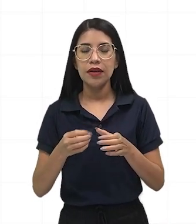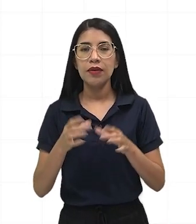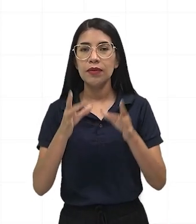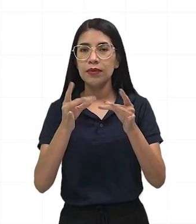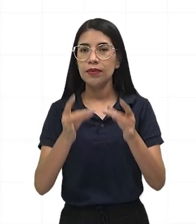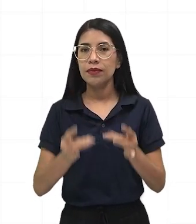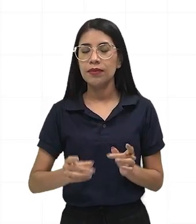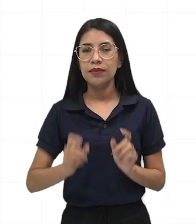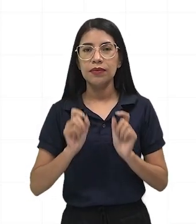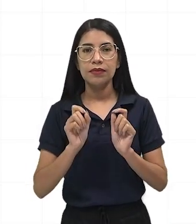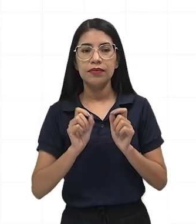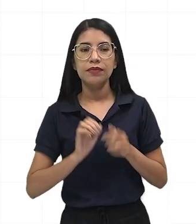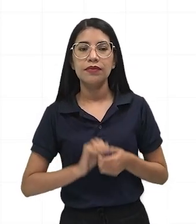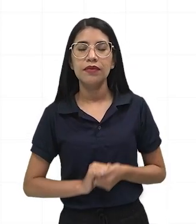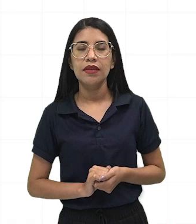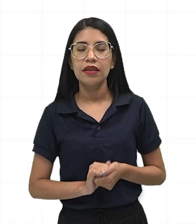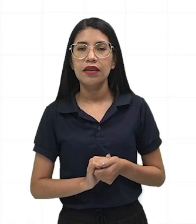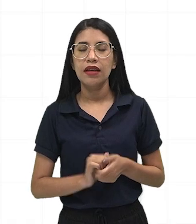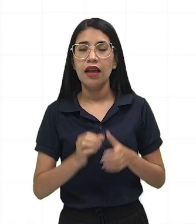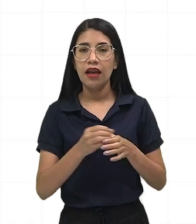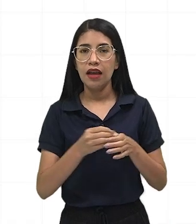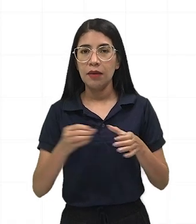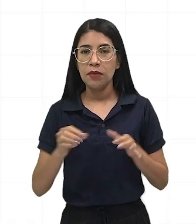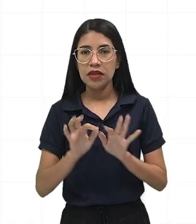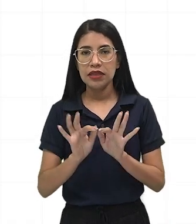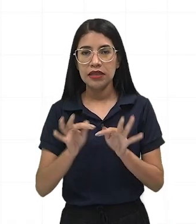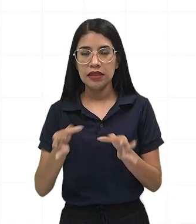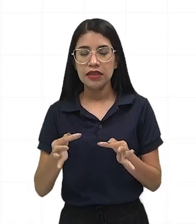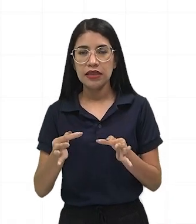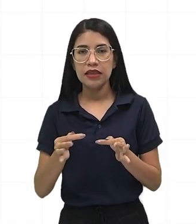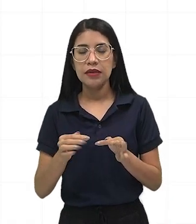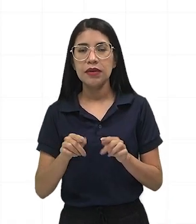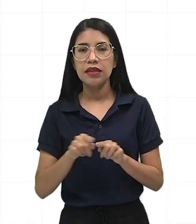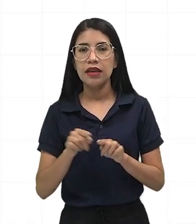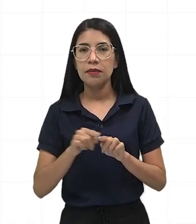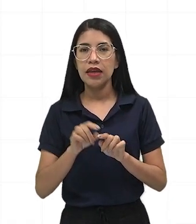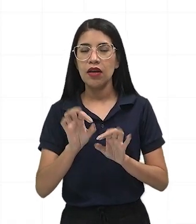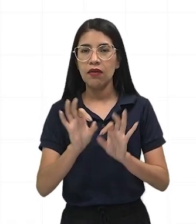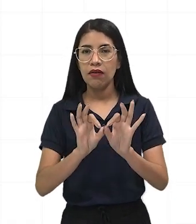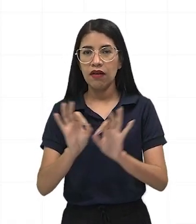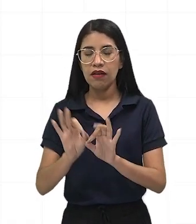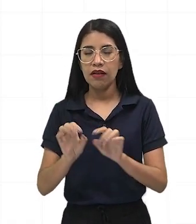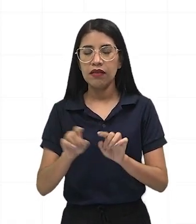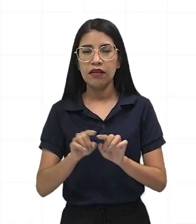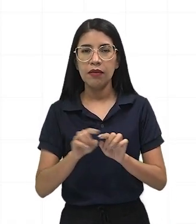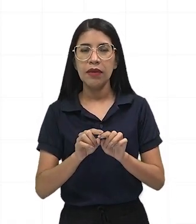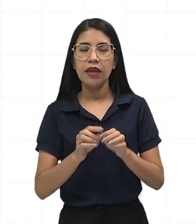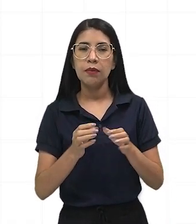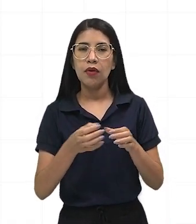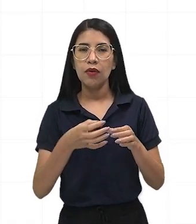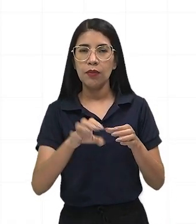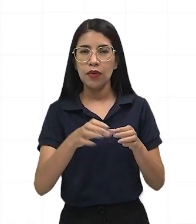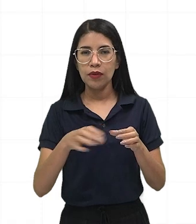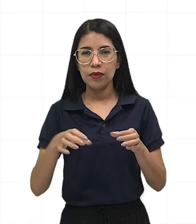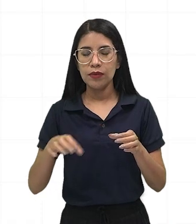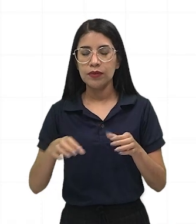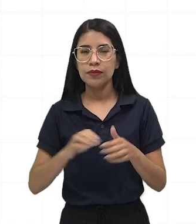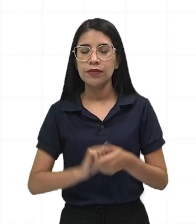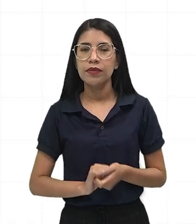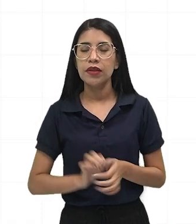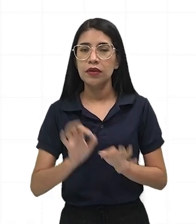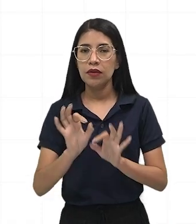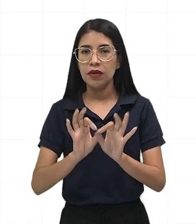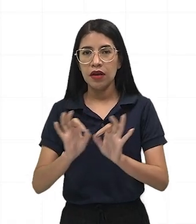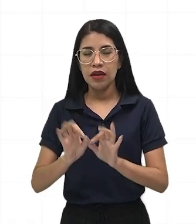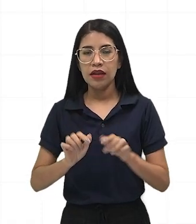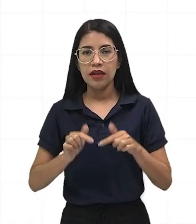o detalhamento da nossa aula. Amostra casual simples, sistemática e estratificada.